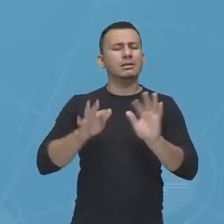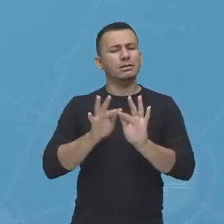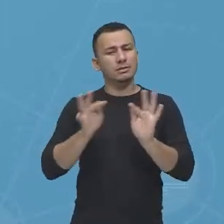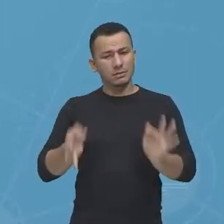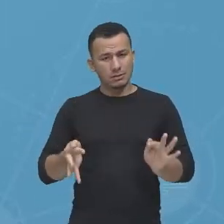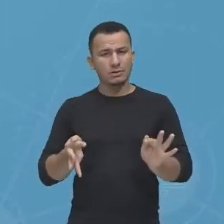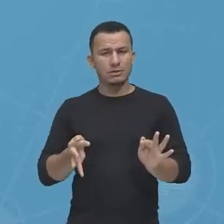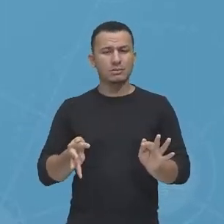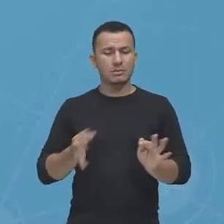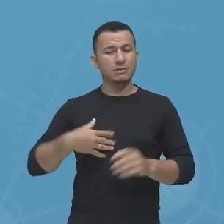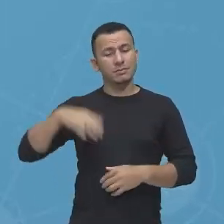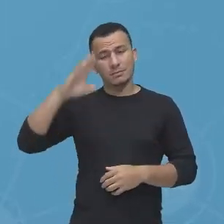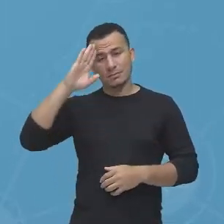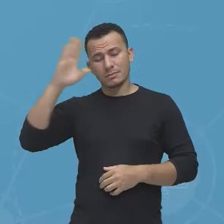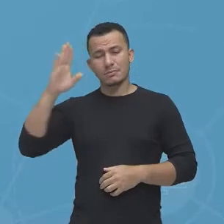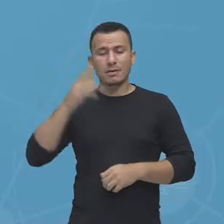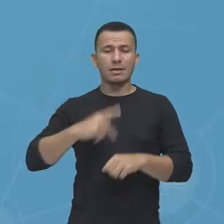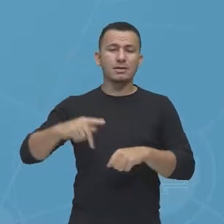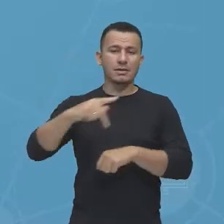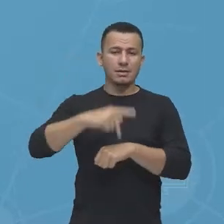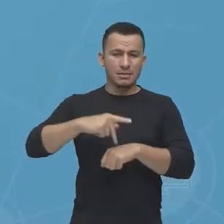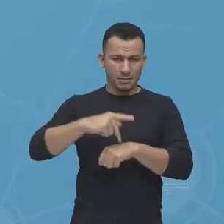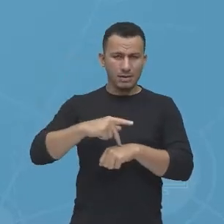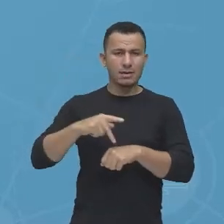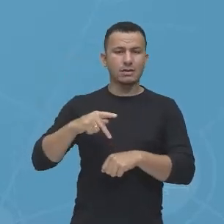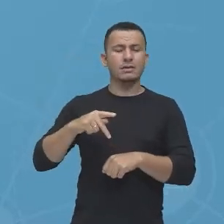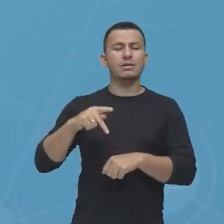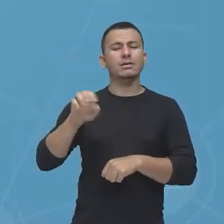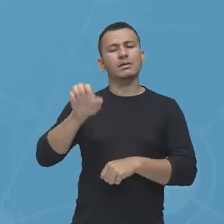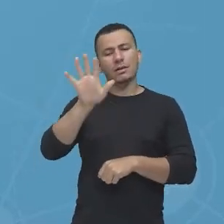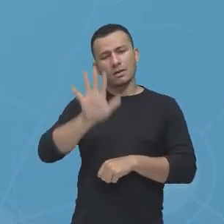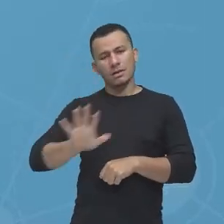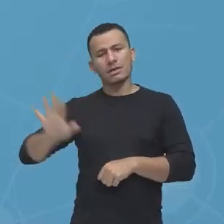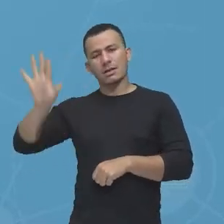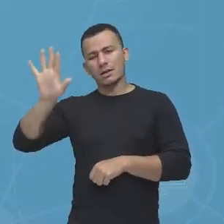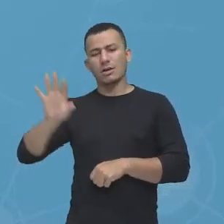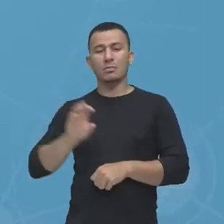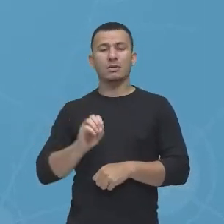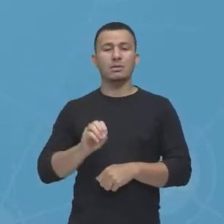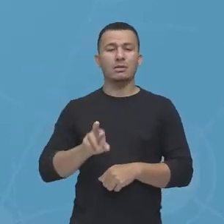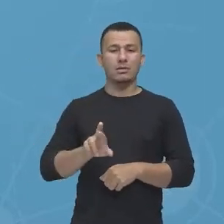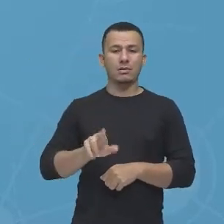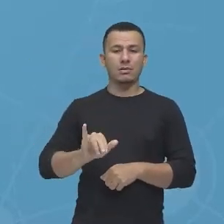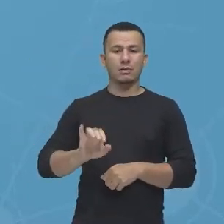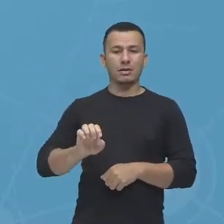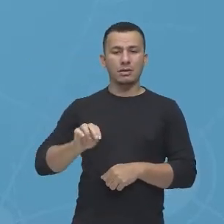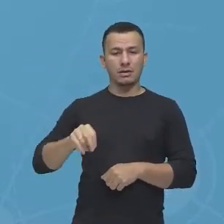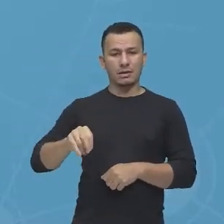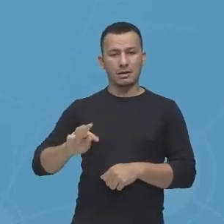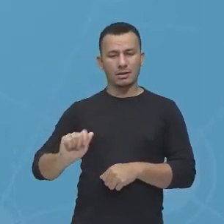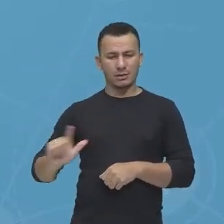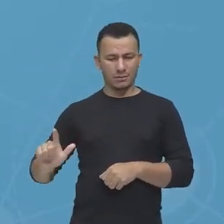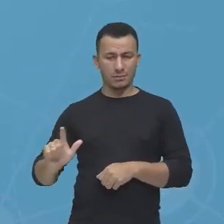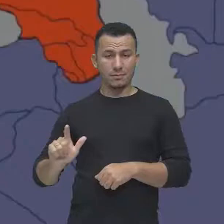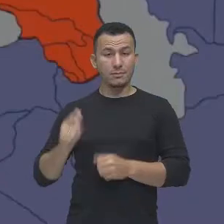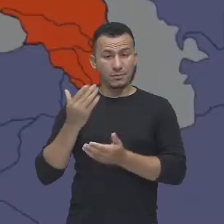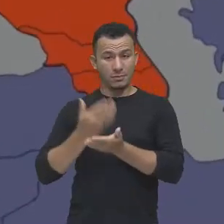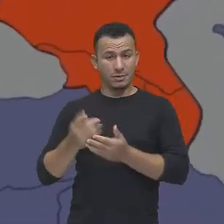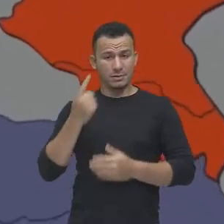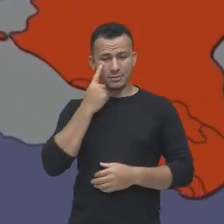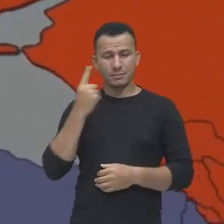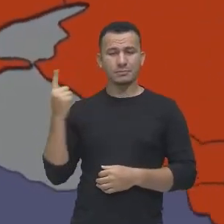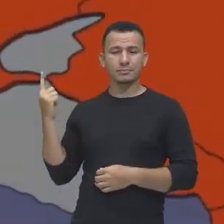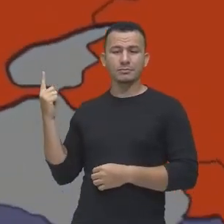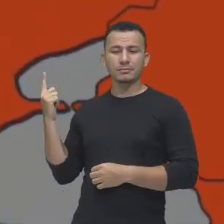básicas dos principais países da Europa Oriental. Ok, pessoal? Começando por este país